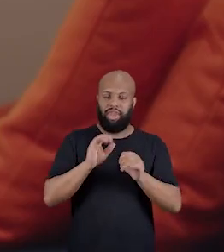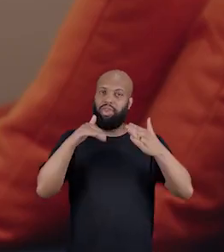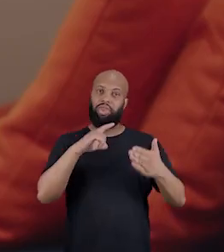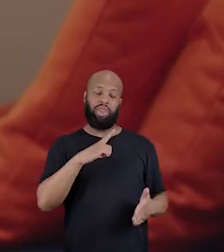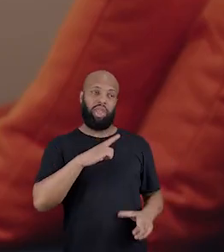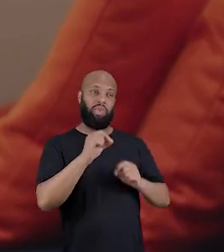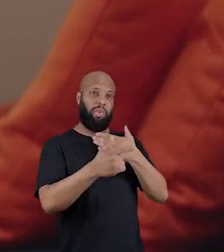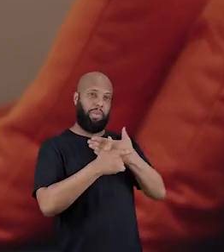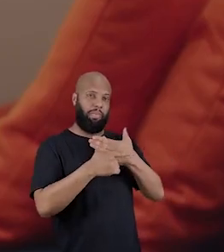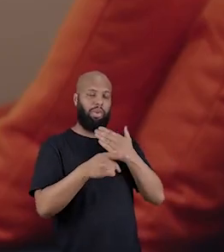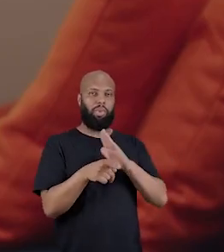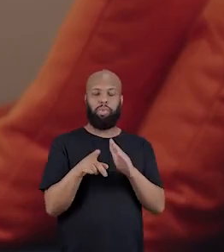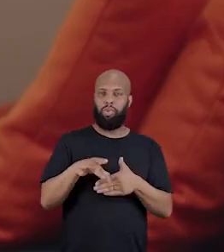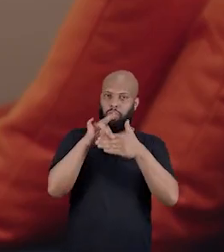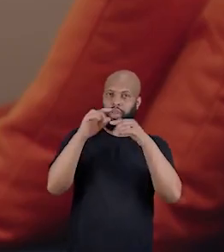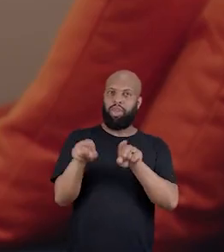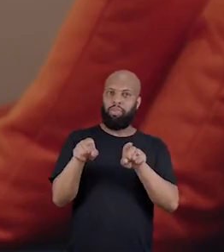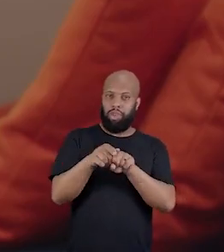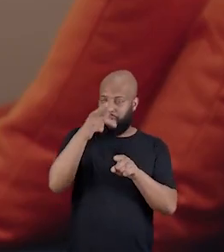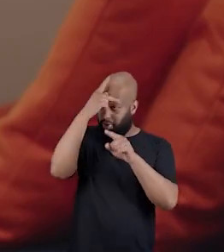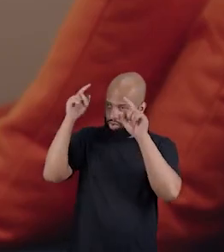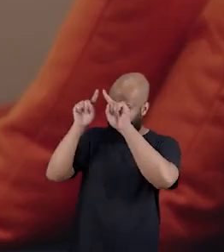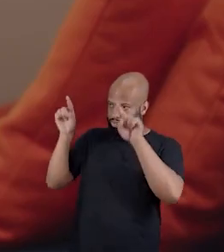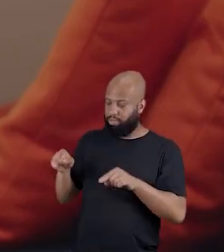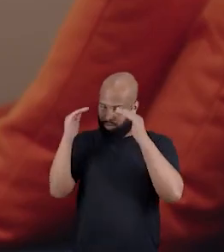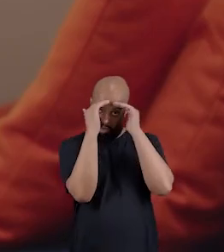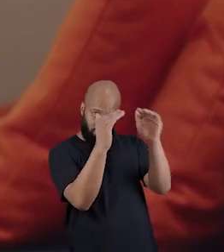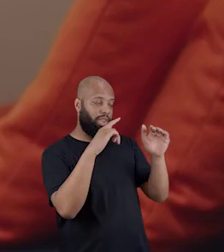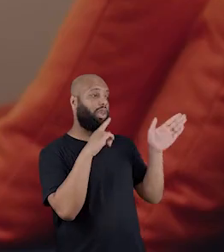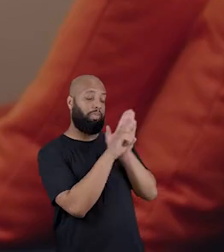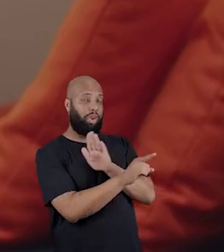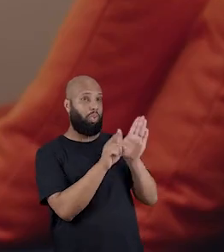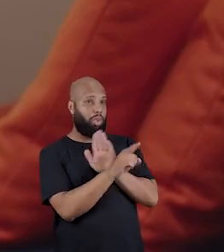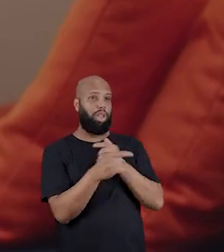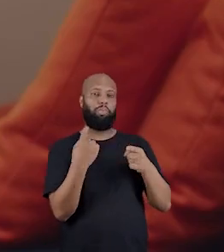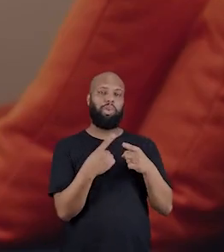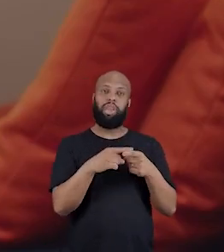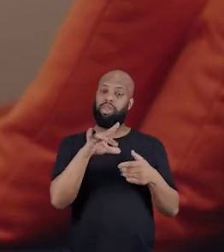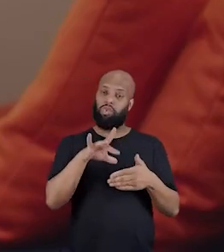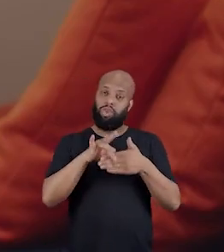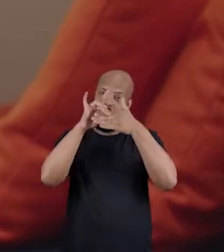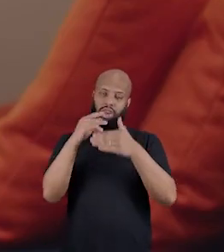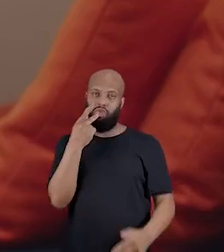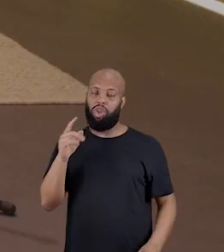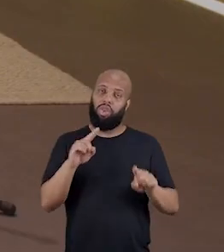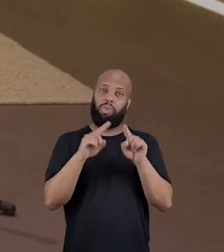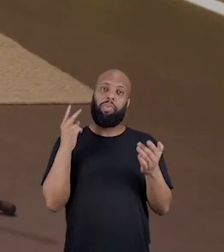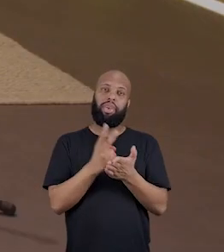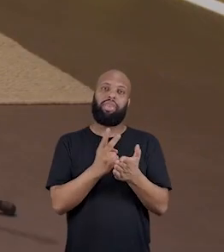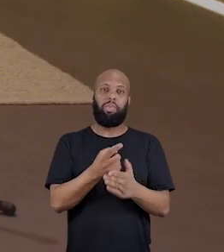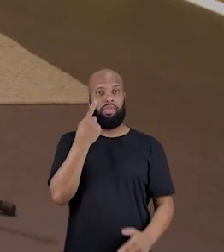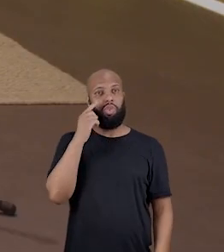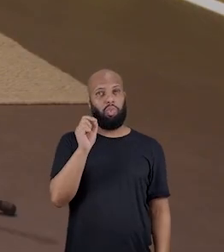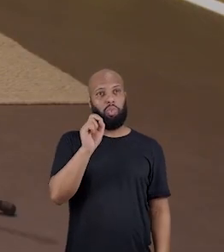construindo, tem o papel não só do líder, mas também do liderado, que é de perguntar, de fazer perguntas que o líder eventualmente não determinou. Então, mas é